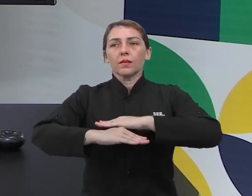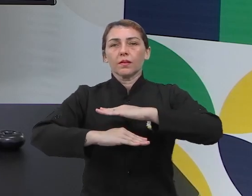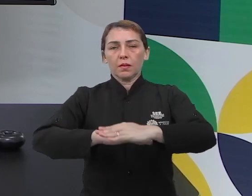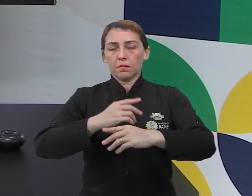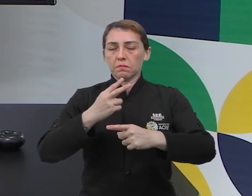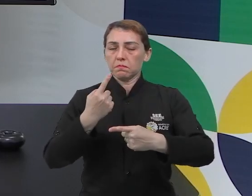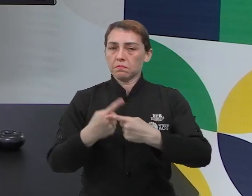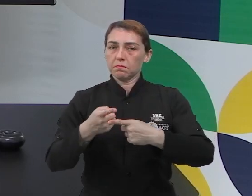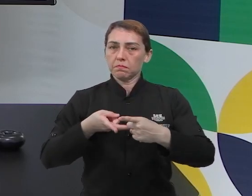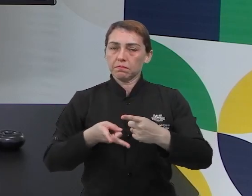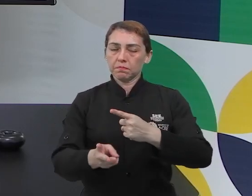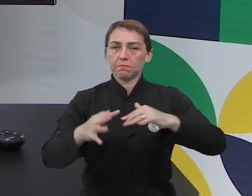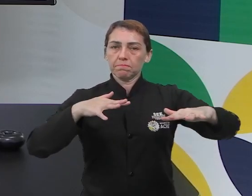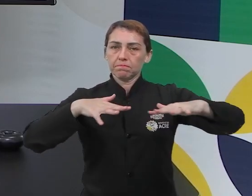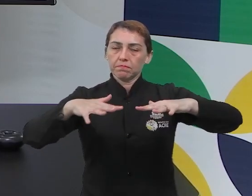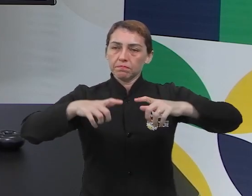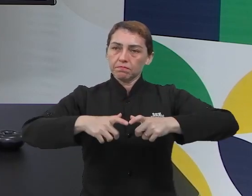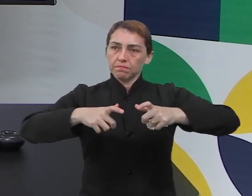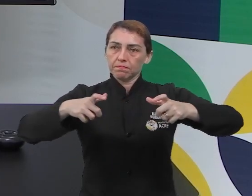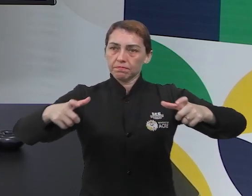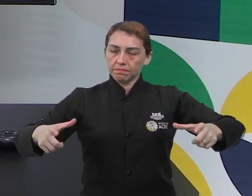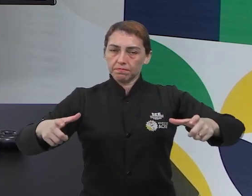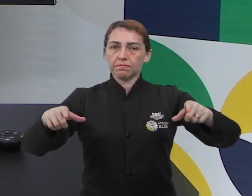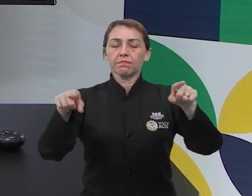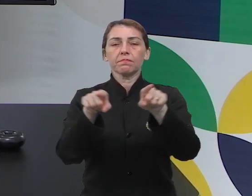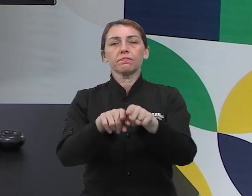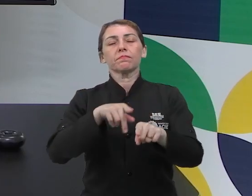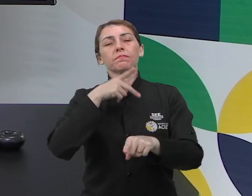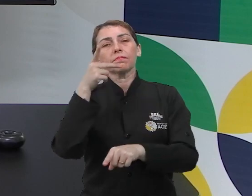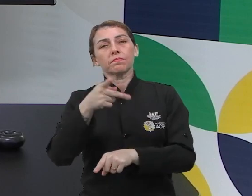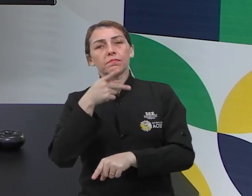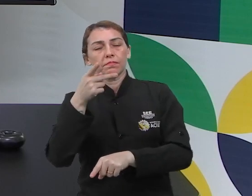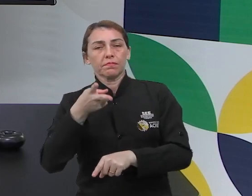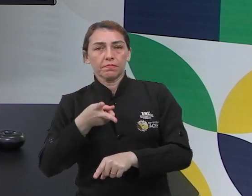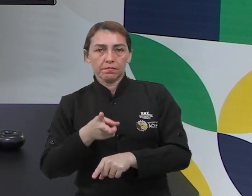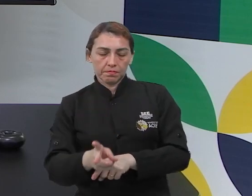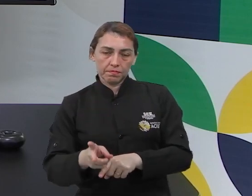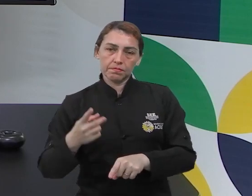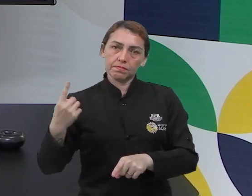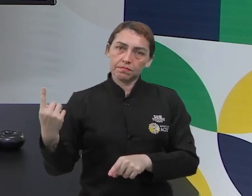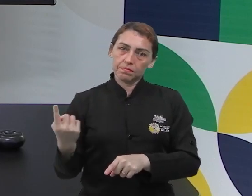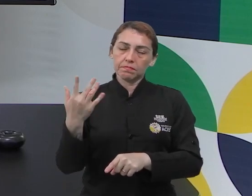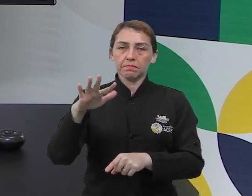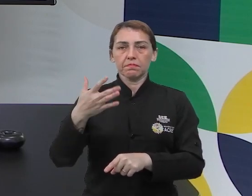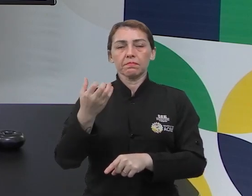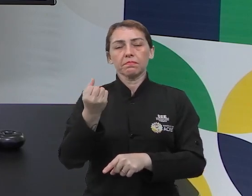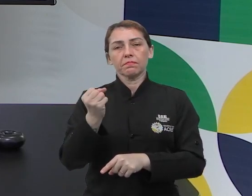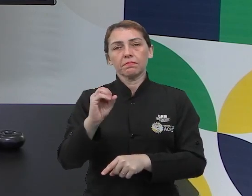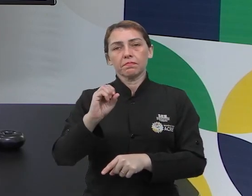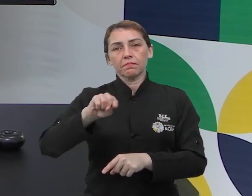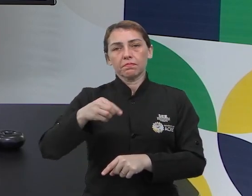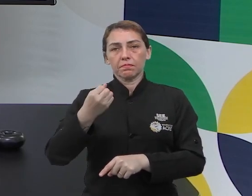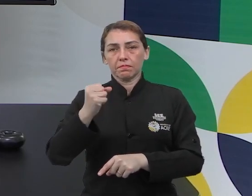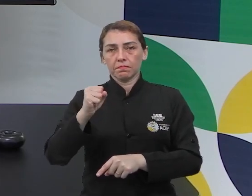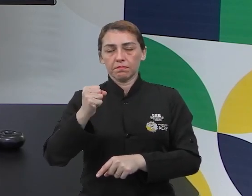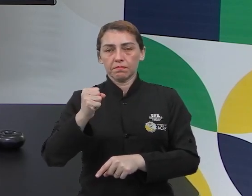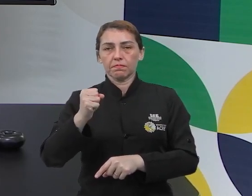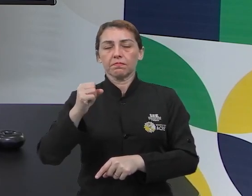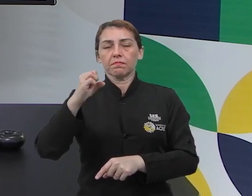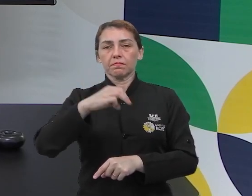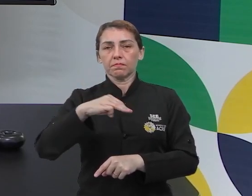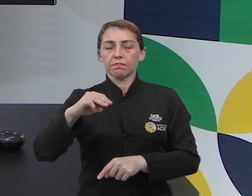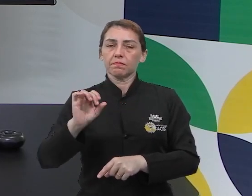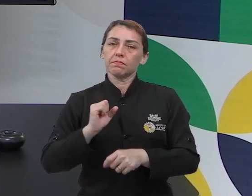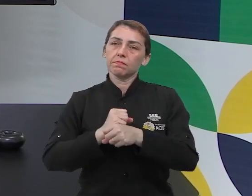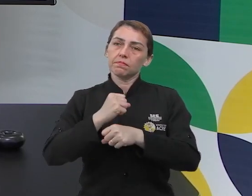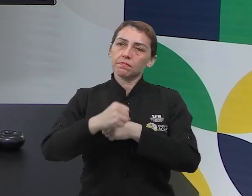ali movimentando, continua crescendo. E aqui até diz que continua crescendo aproximadamente 0,8 milímetros a